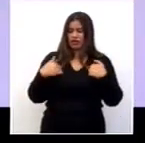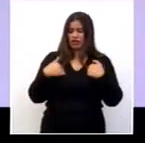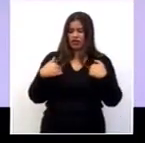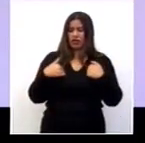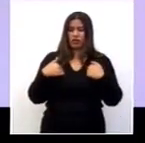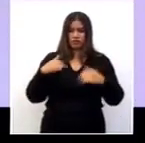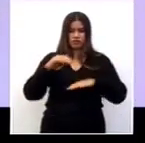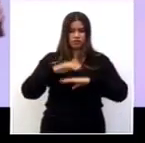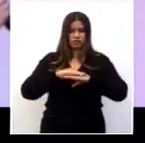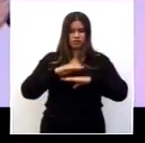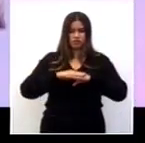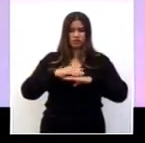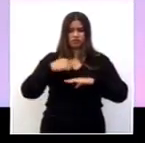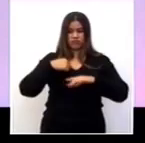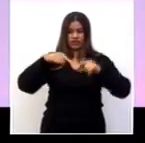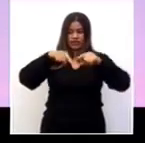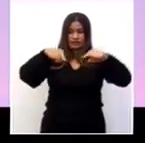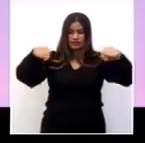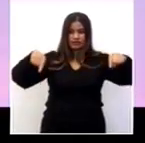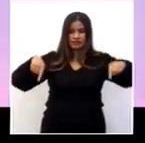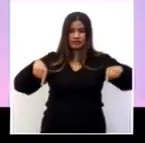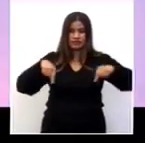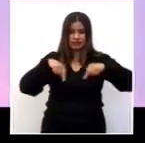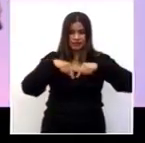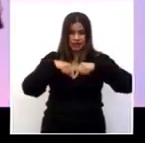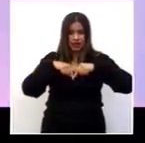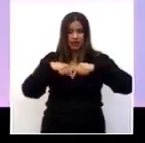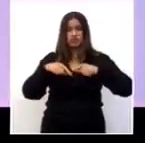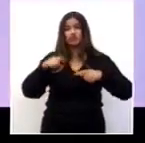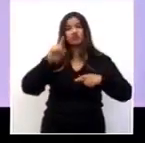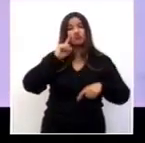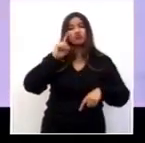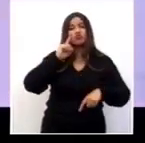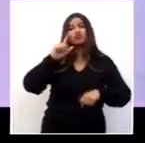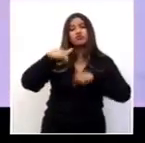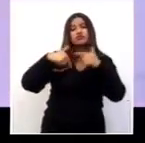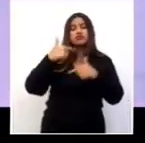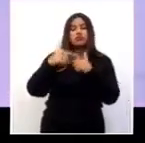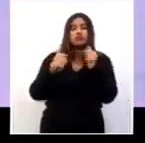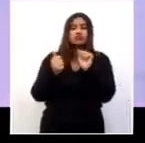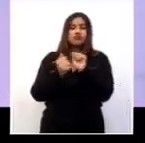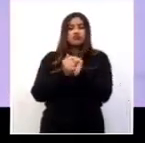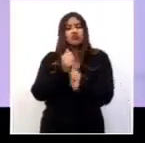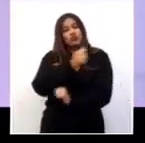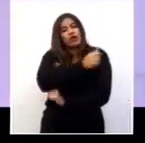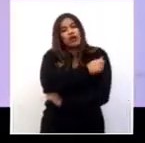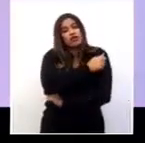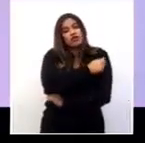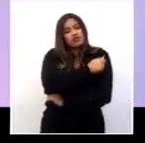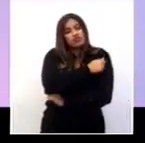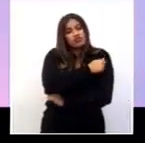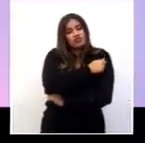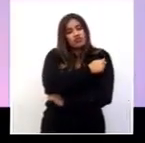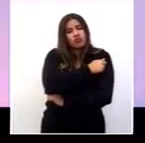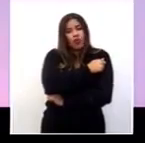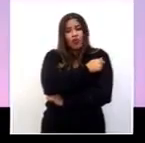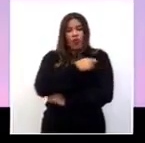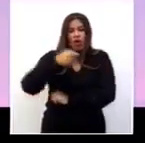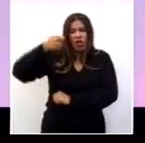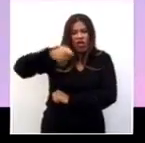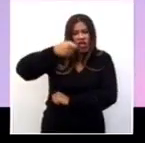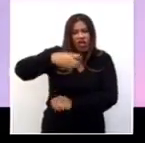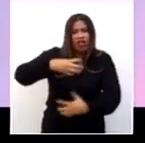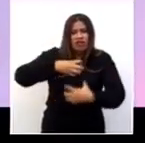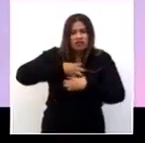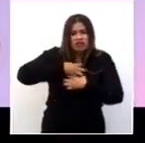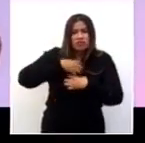hoje, dentro da minha sala de aula, dentro do meu cotidiano de trabalho com os alunos, esta sensação